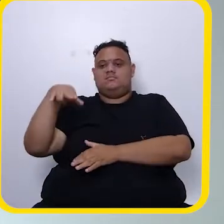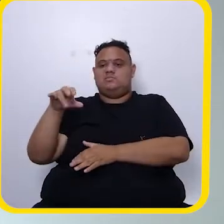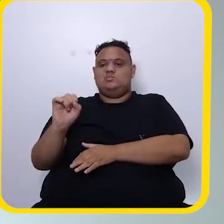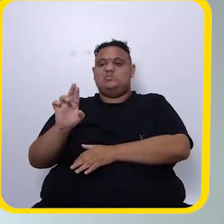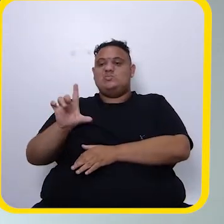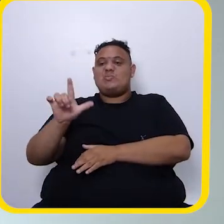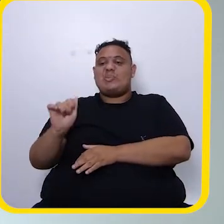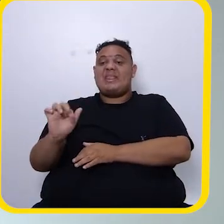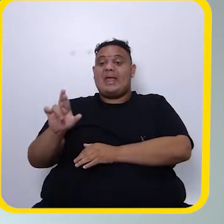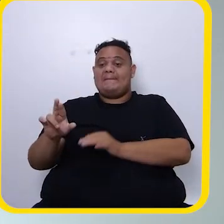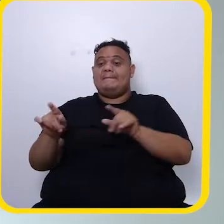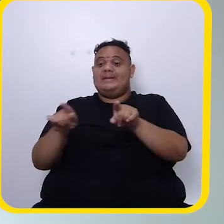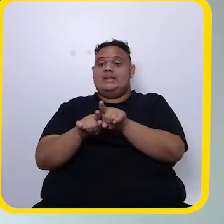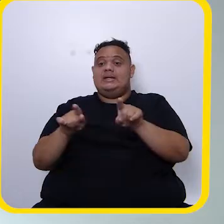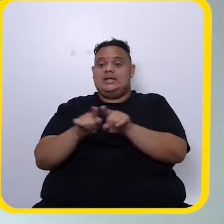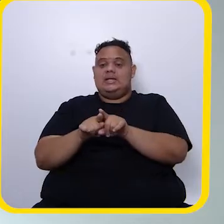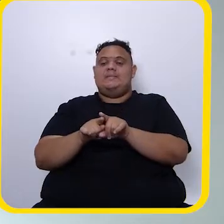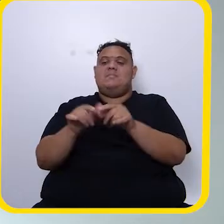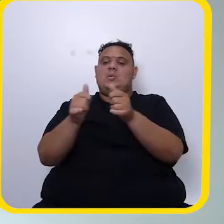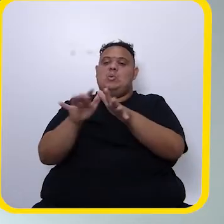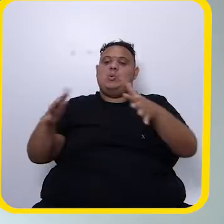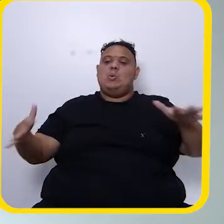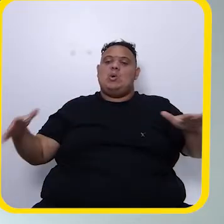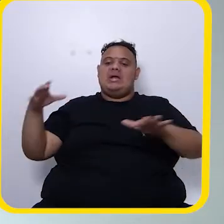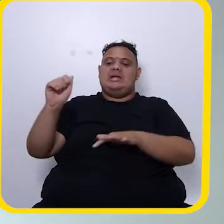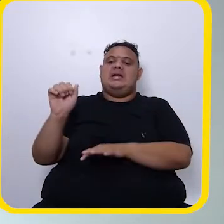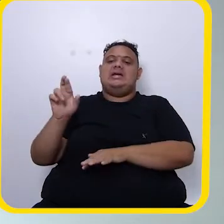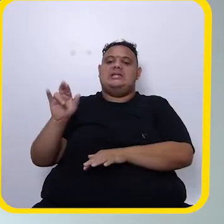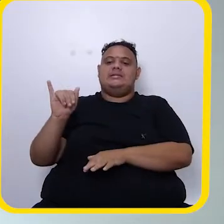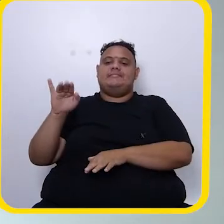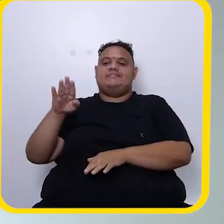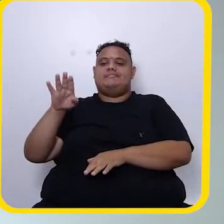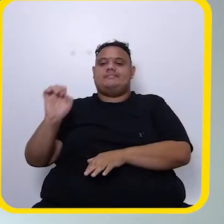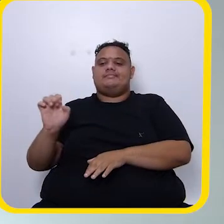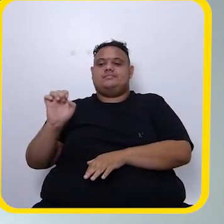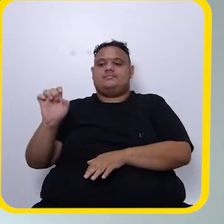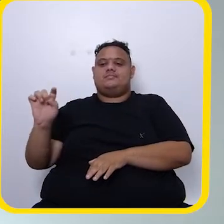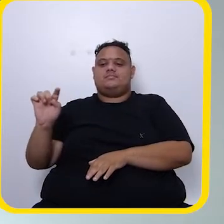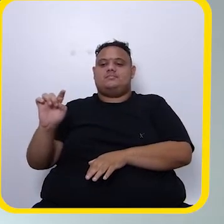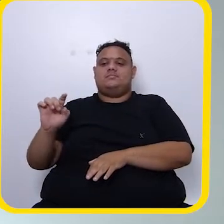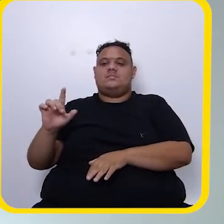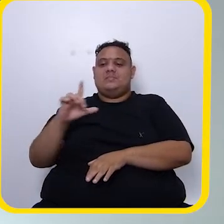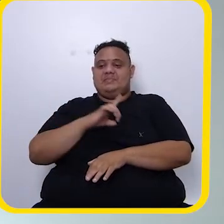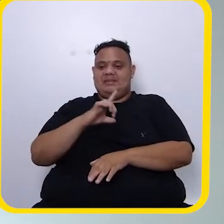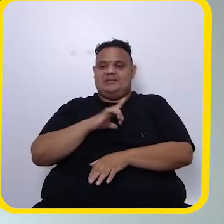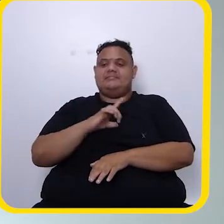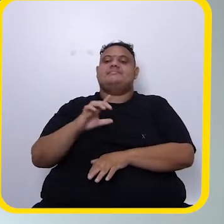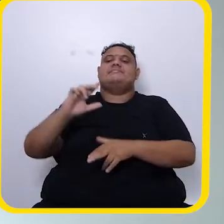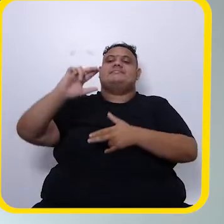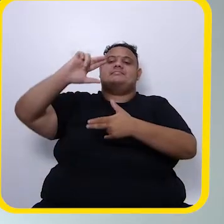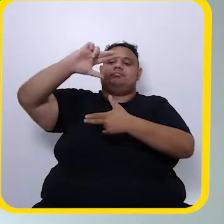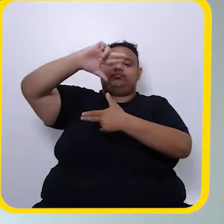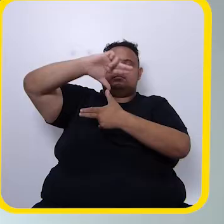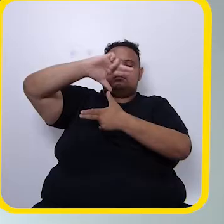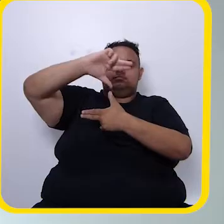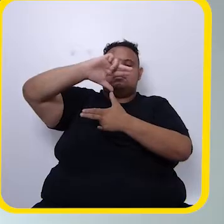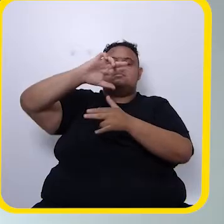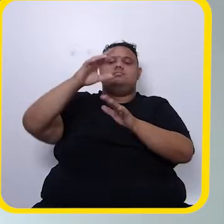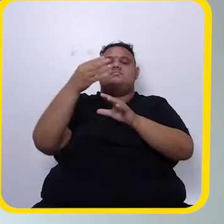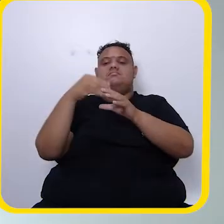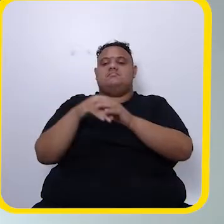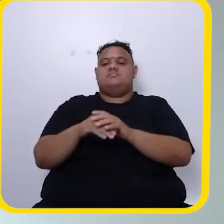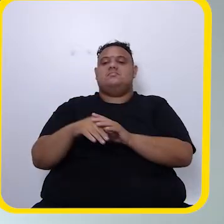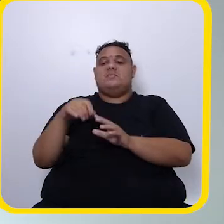insular também é chamada de Mar do Caribe. Então, nós temos aí esse Mar do Caribe dentro da